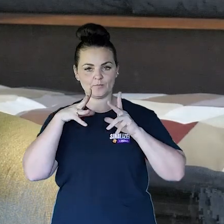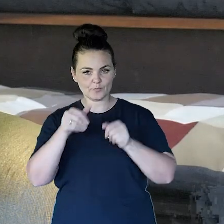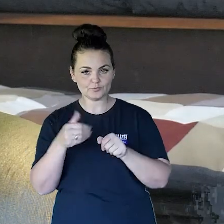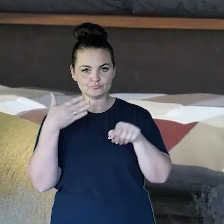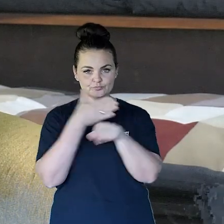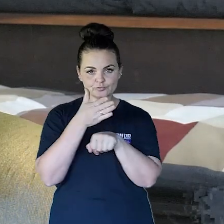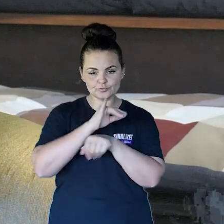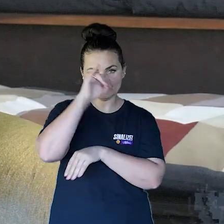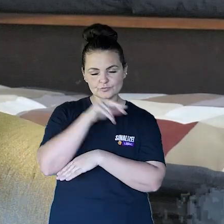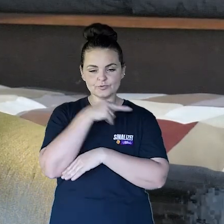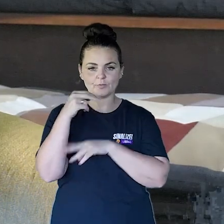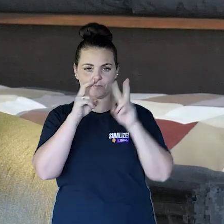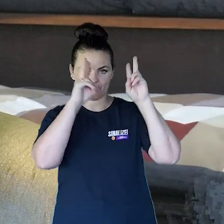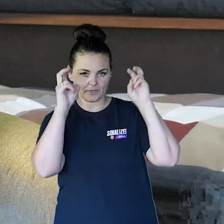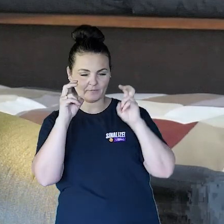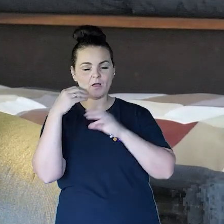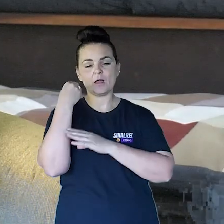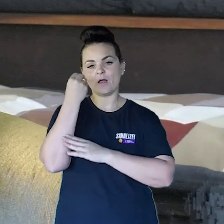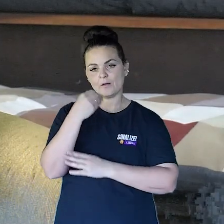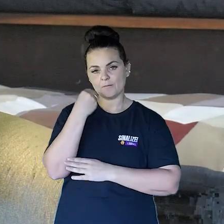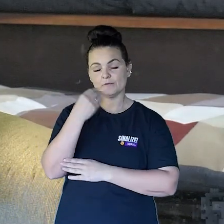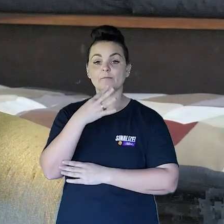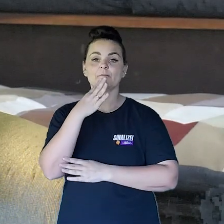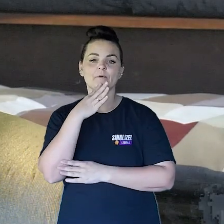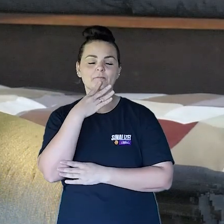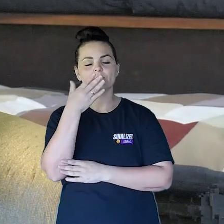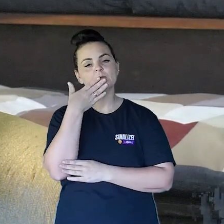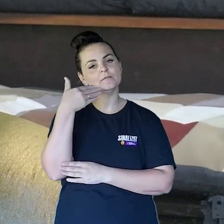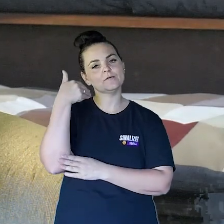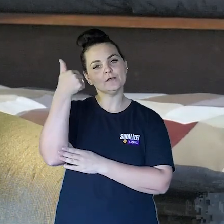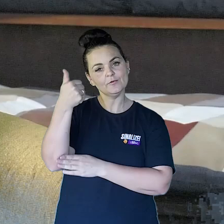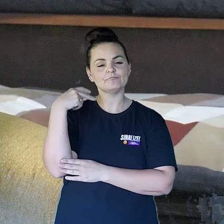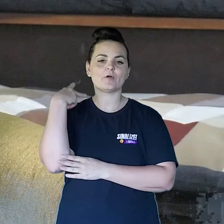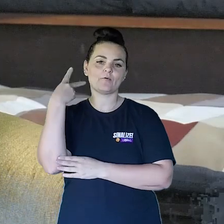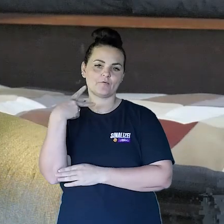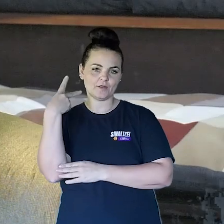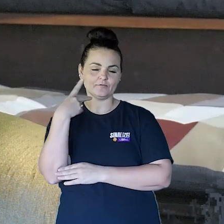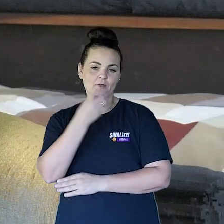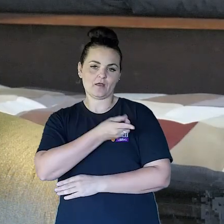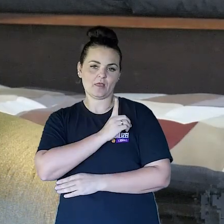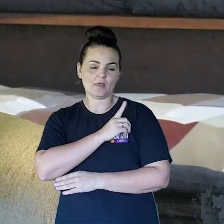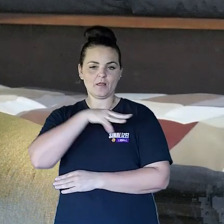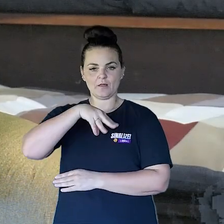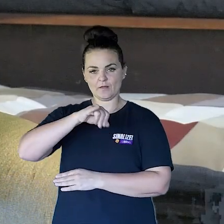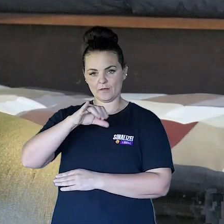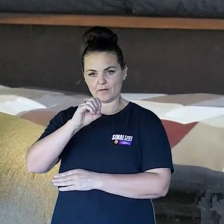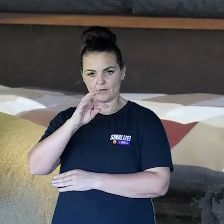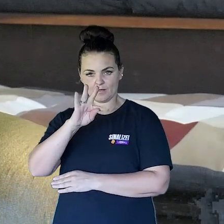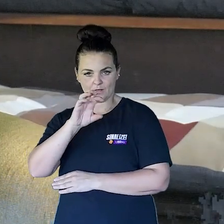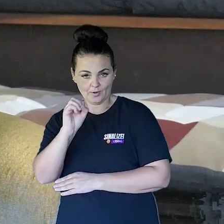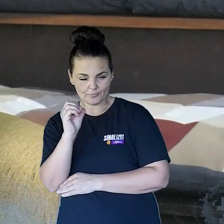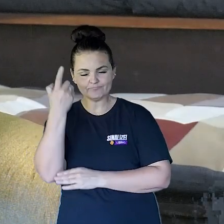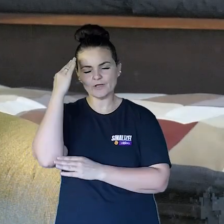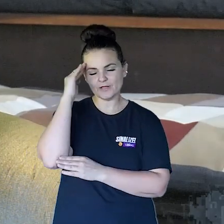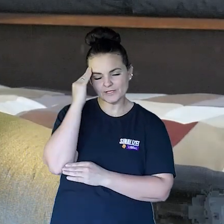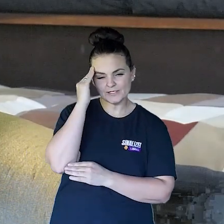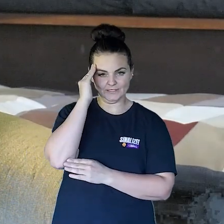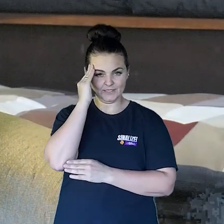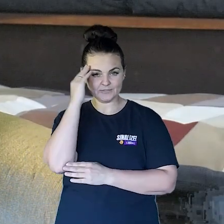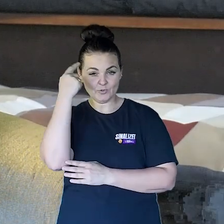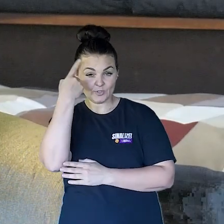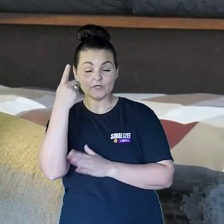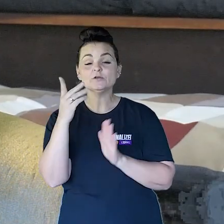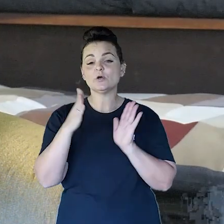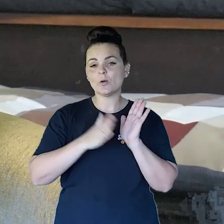Toda Jaraguá. Hoje tivemos a oportunidade de conhecer melhor o vereador delegado Mioto, entender suas ideias e